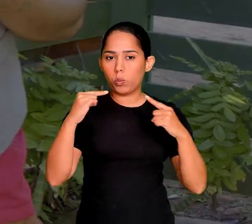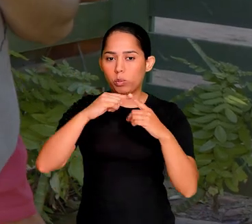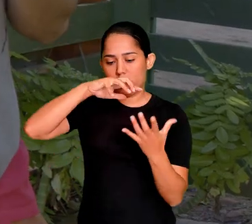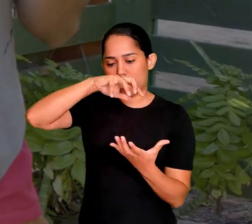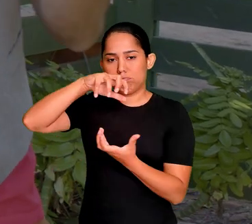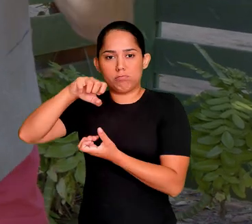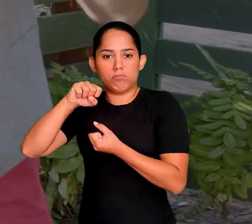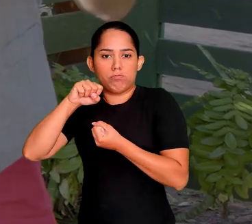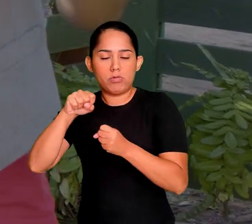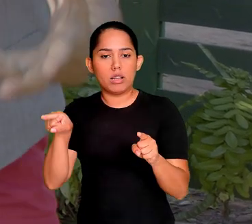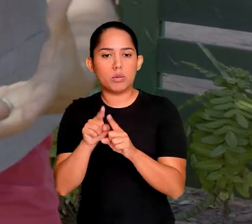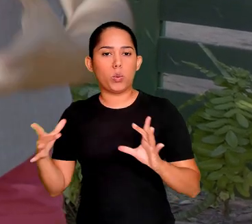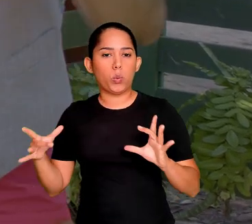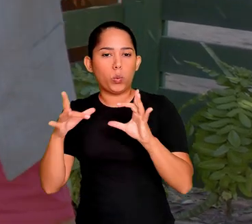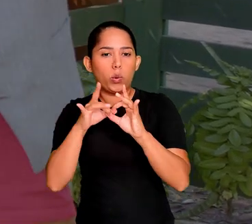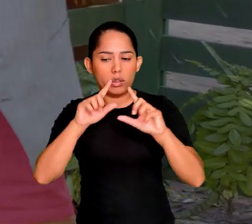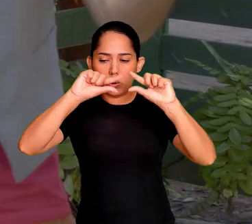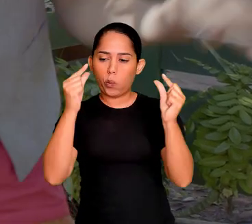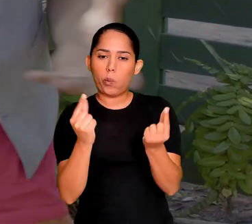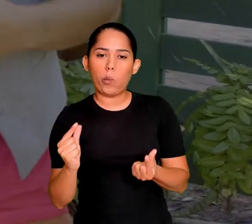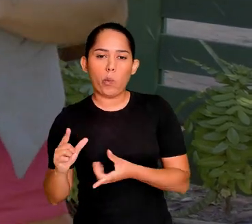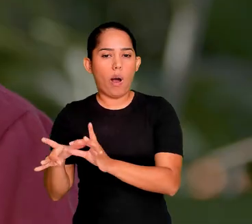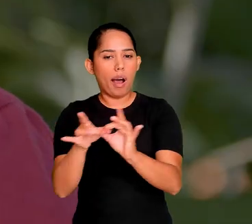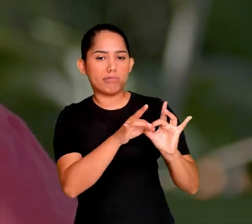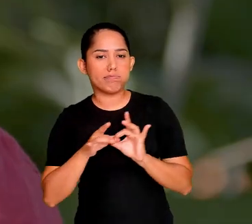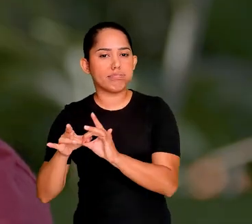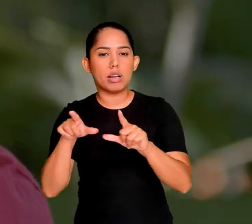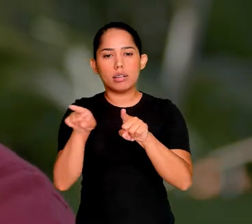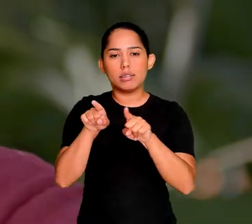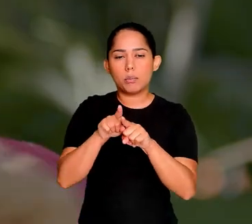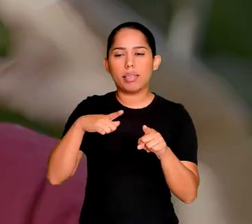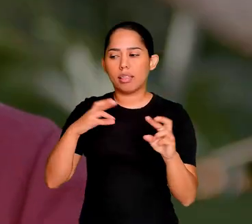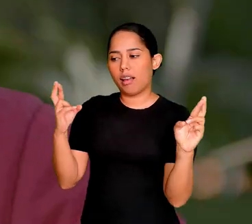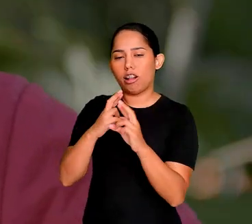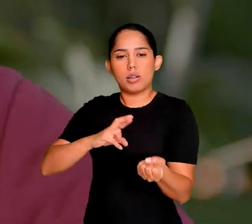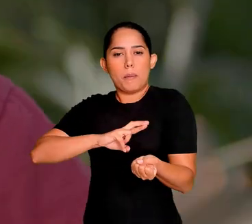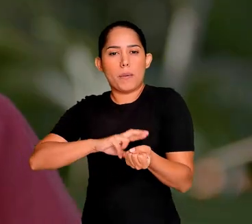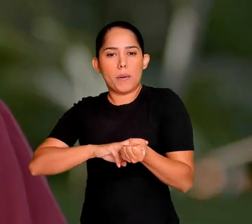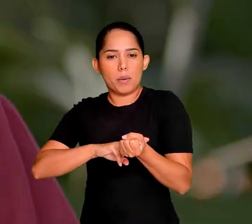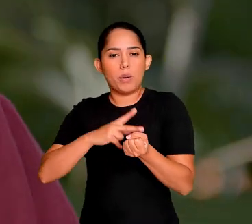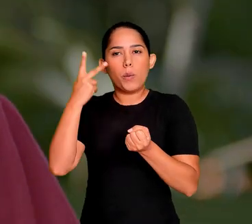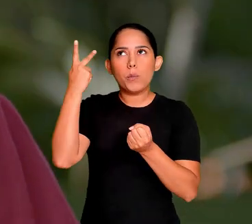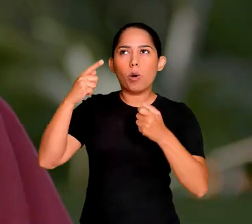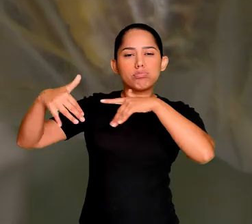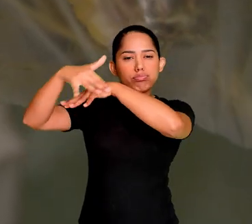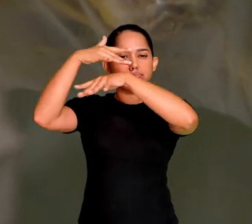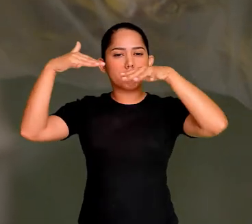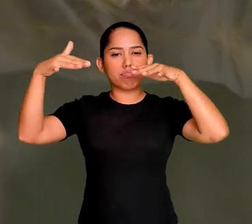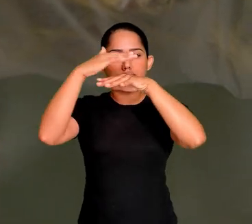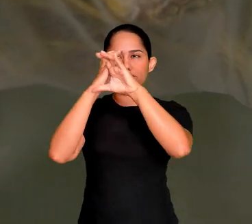ser sustentável, de ser conectado à terra como organismo, de perceber que a terra tem relação com os ritmos astronômicos.